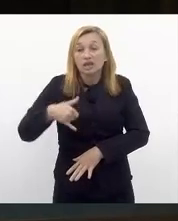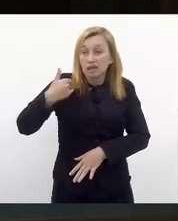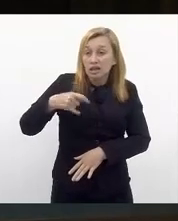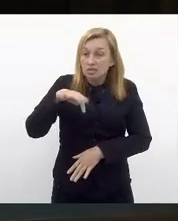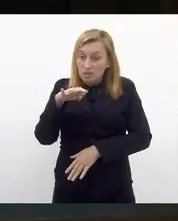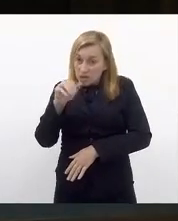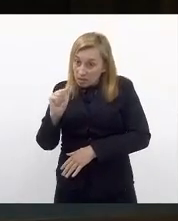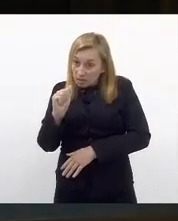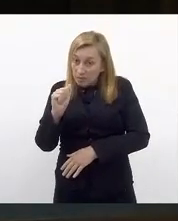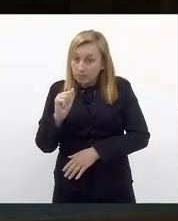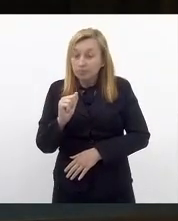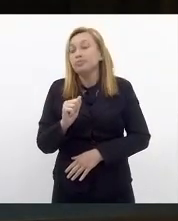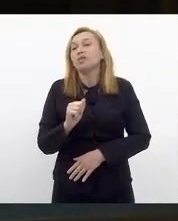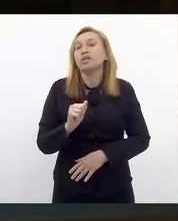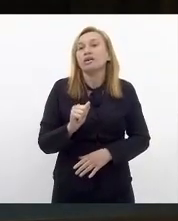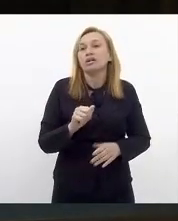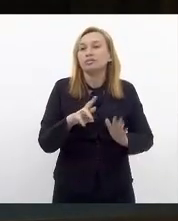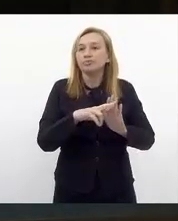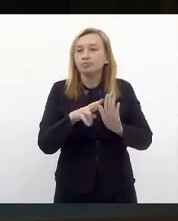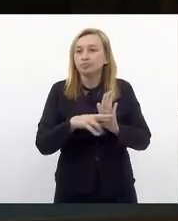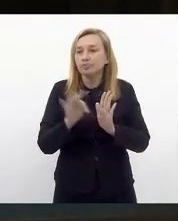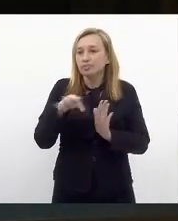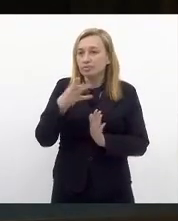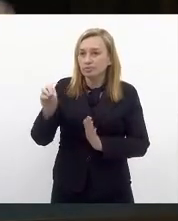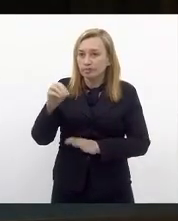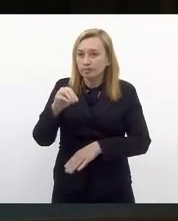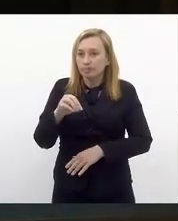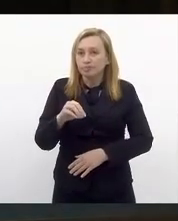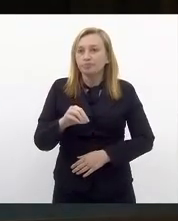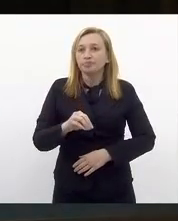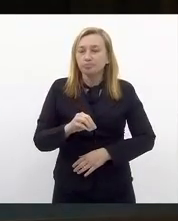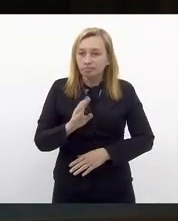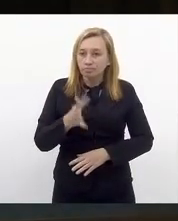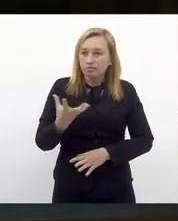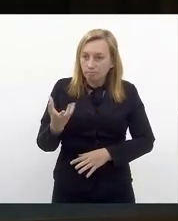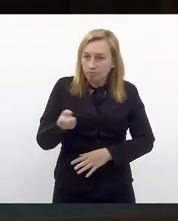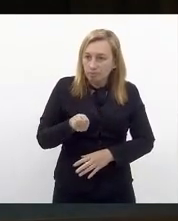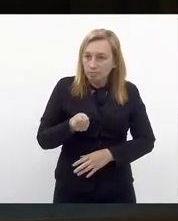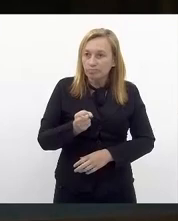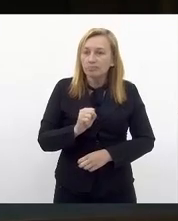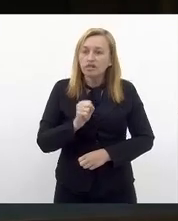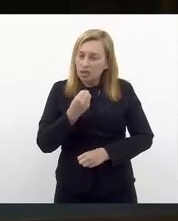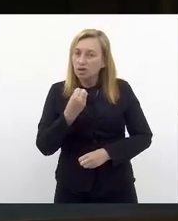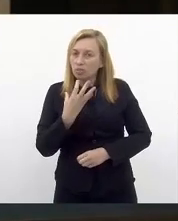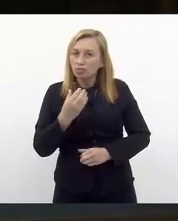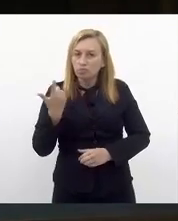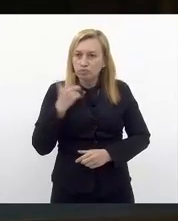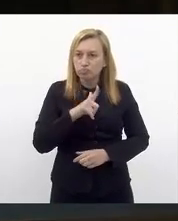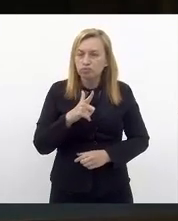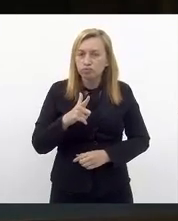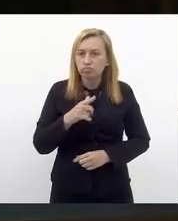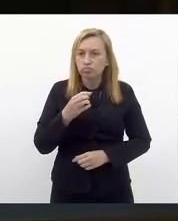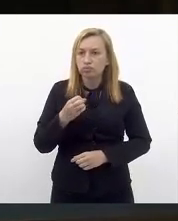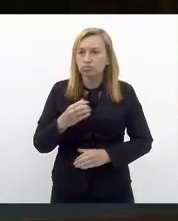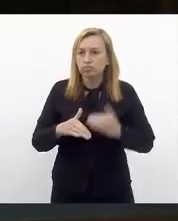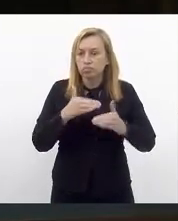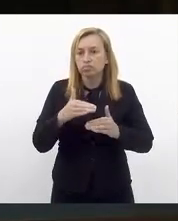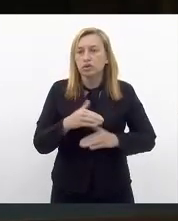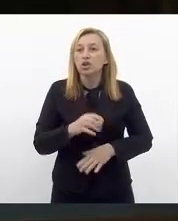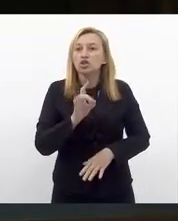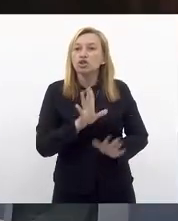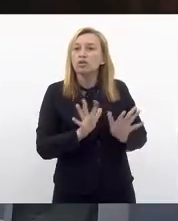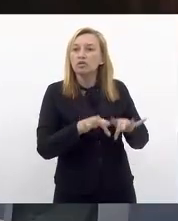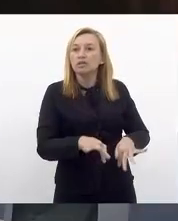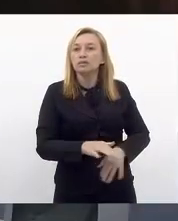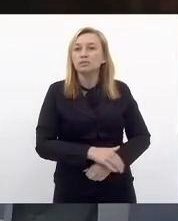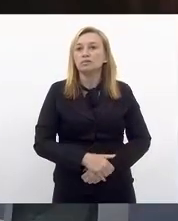admiro e isso é gratificante somos nós vamos ter que acolheram eu acho que daí a gente consegue chegar no motel Então pessoal